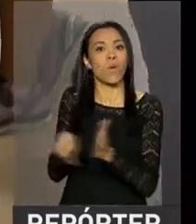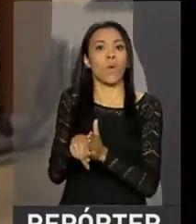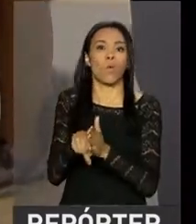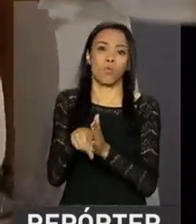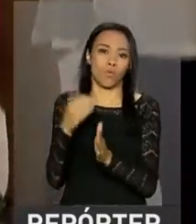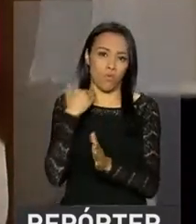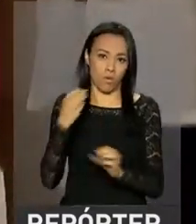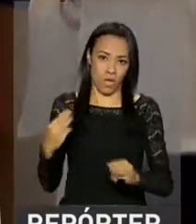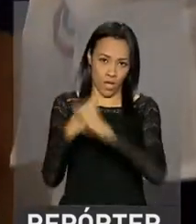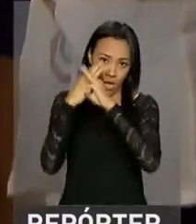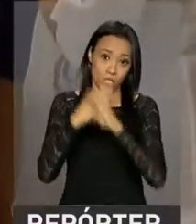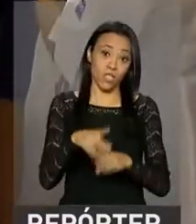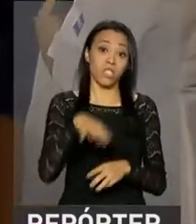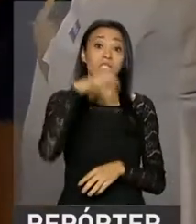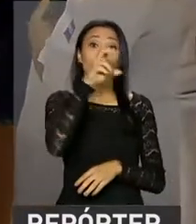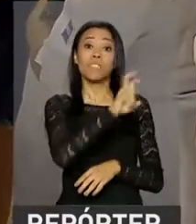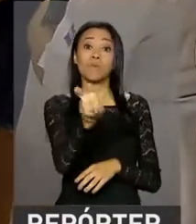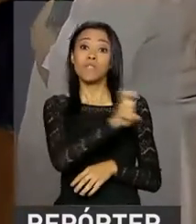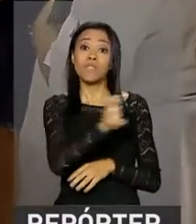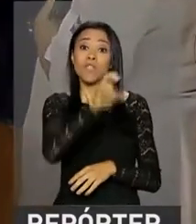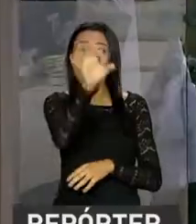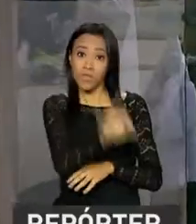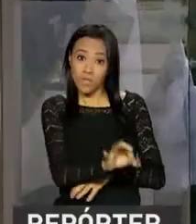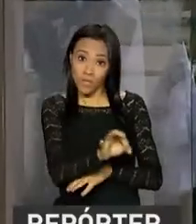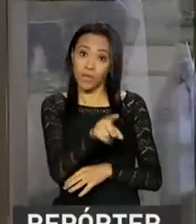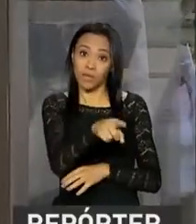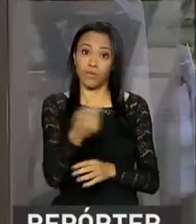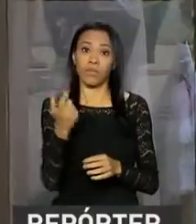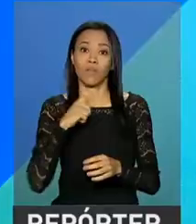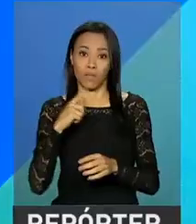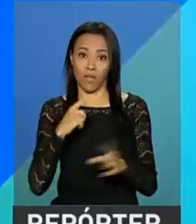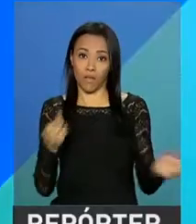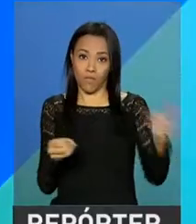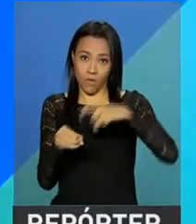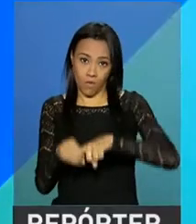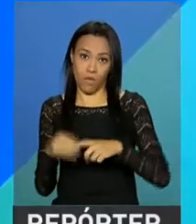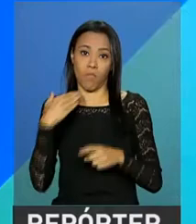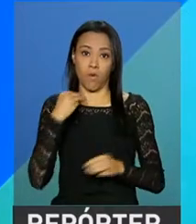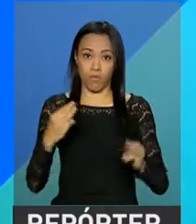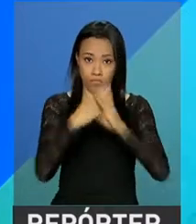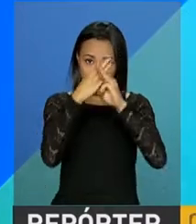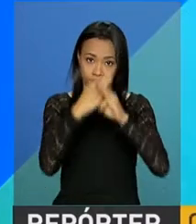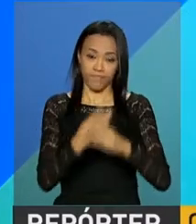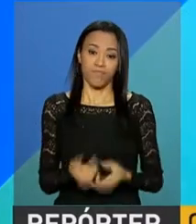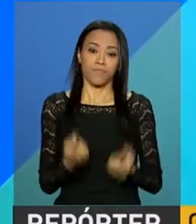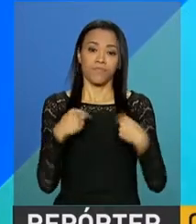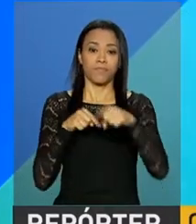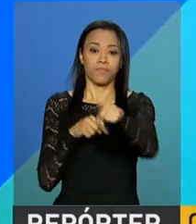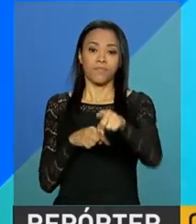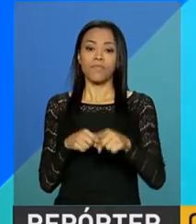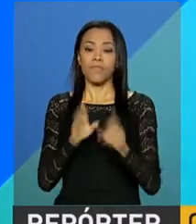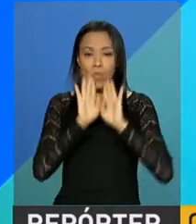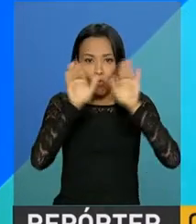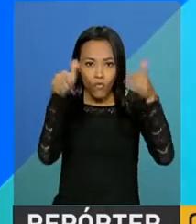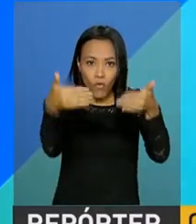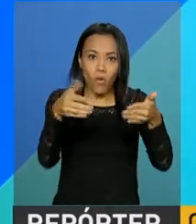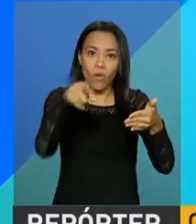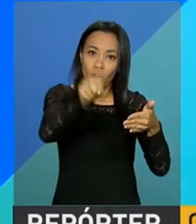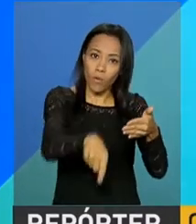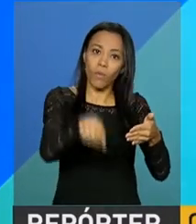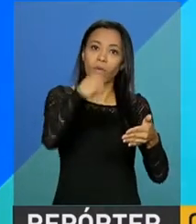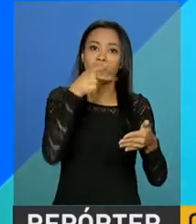corresponde a 55% dos clientes pessoa física da instituição num primeiro momento com o público alvo que são